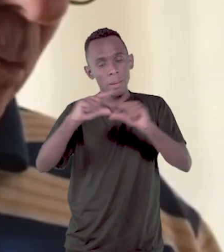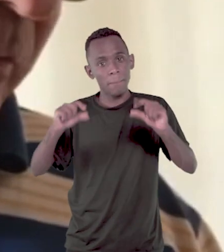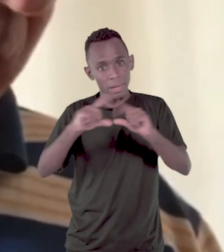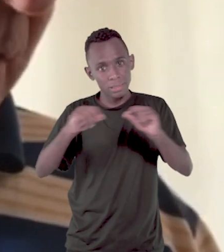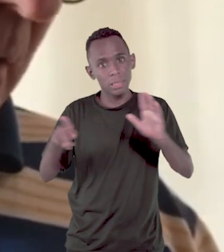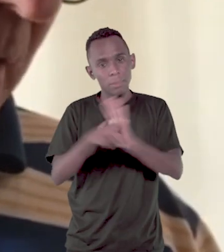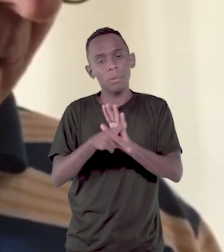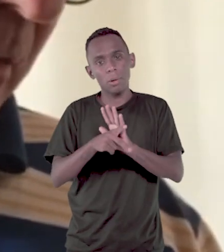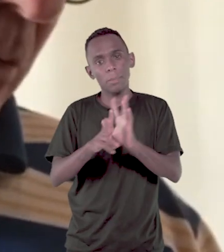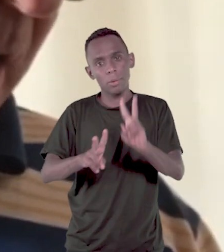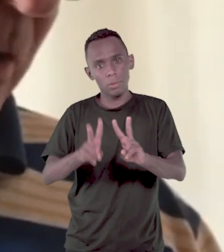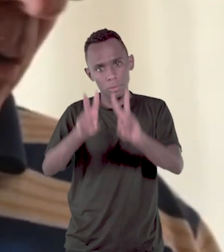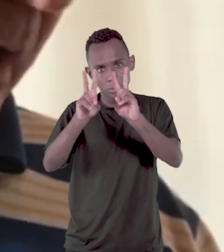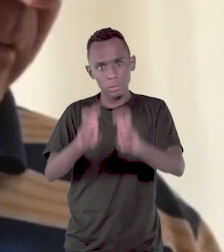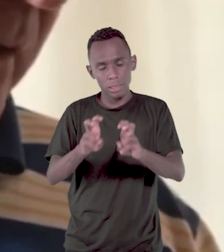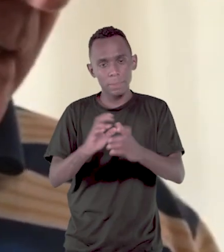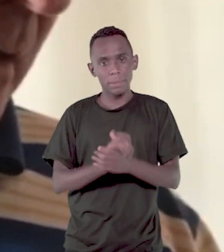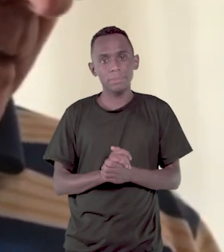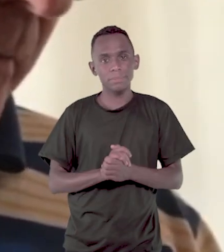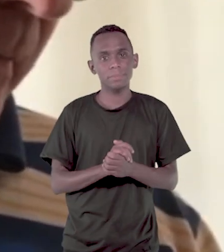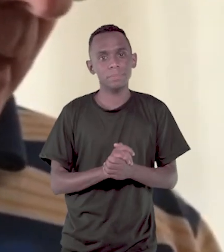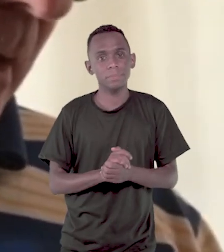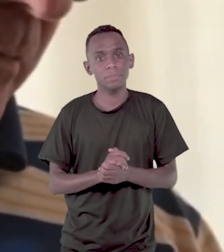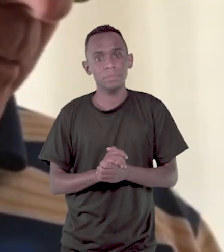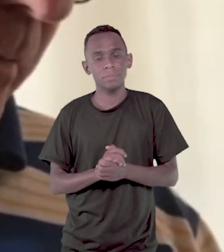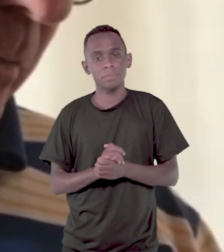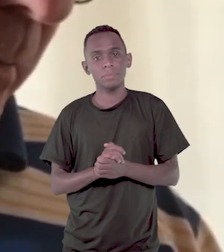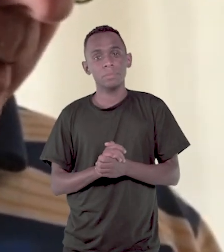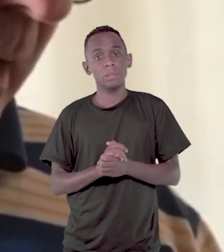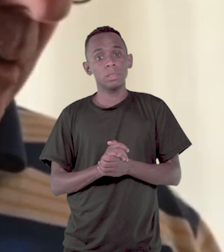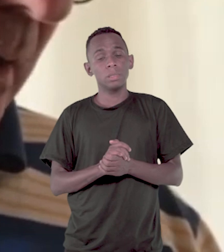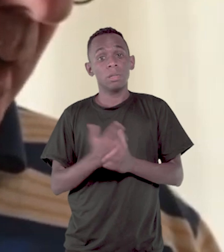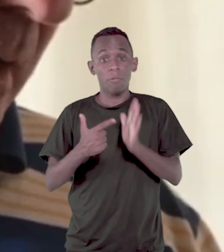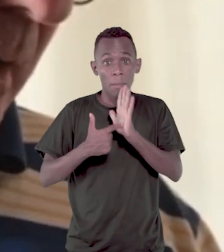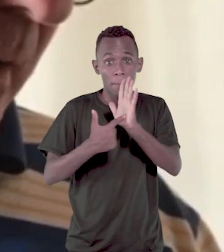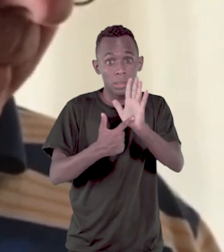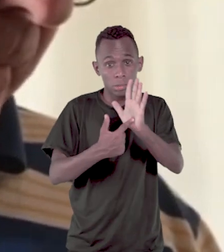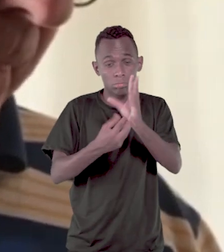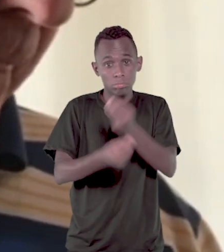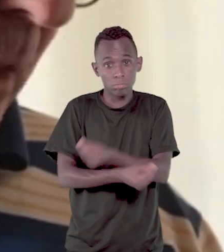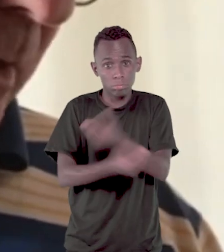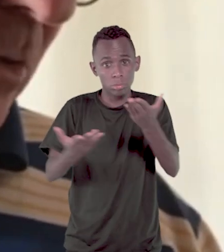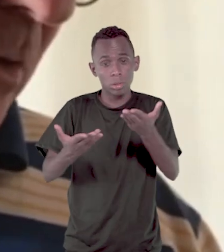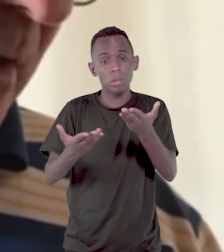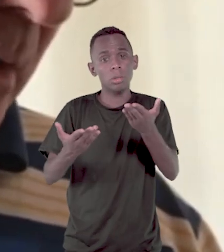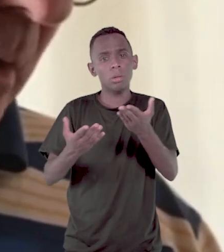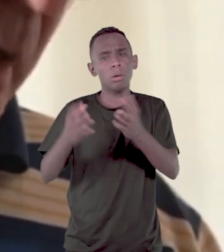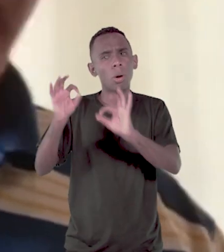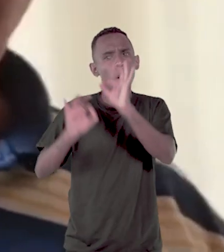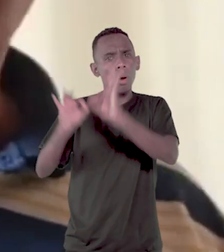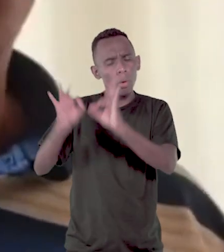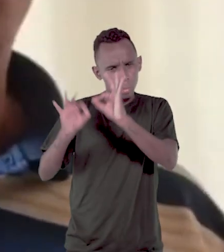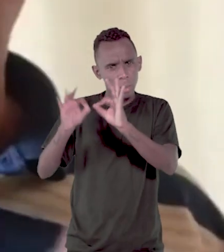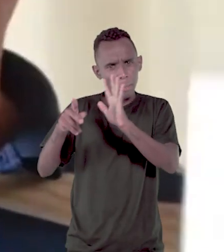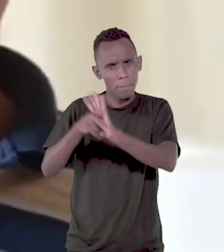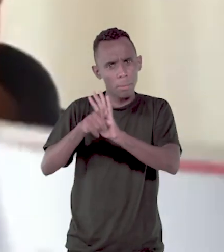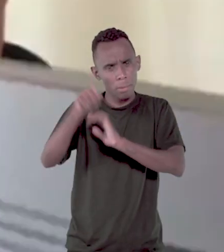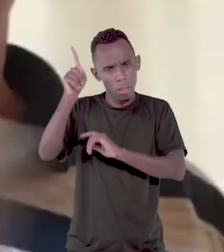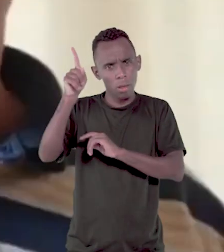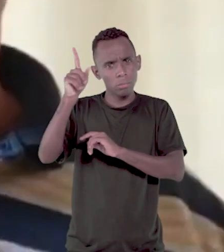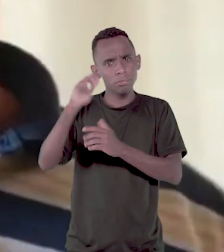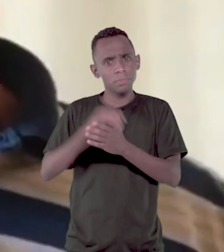Brasília 28 Voyage Géographique, que foi publicado numa editora chamada Le Recan